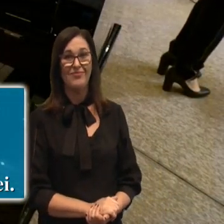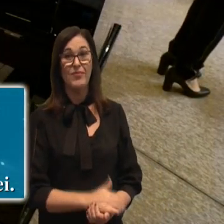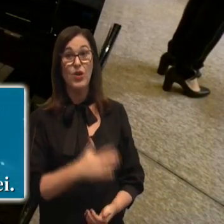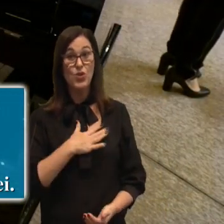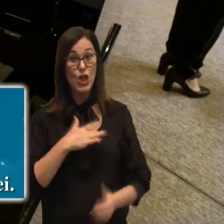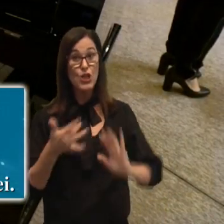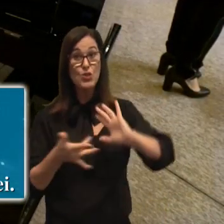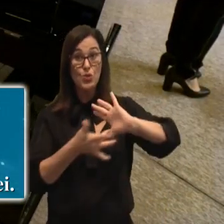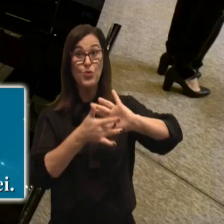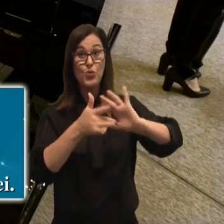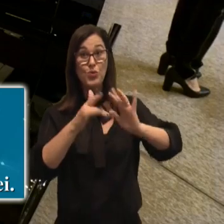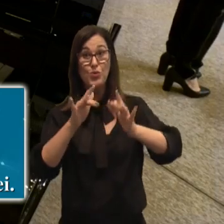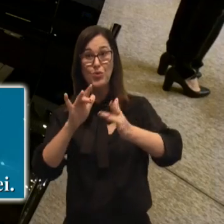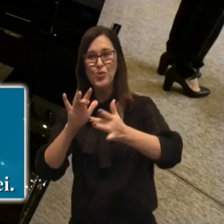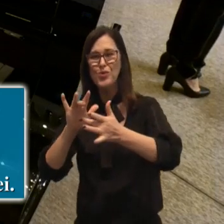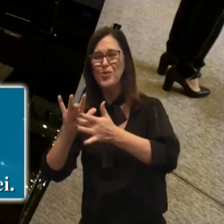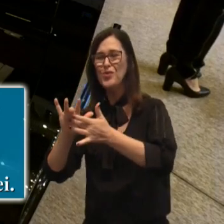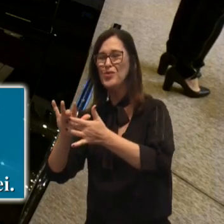Meu